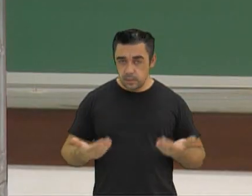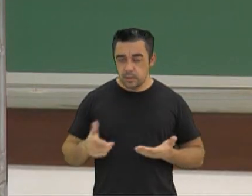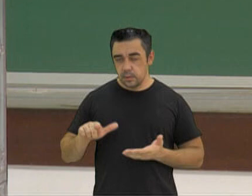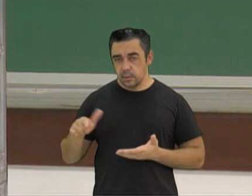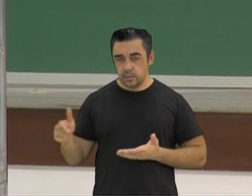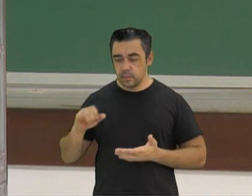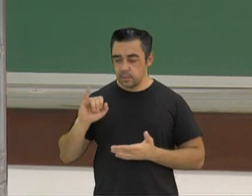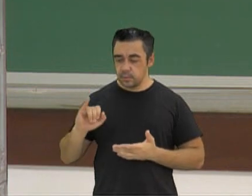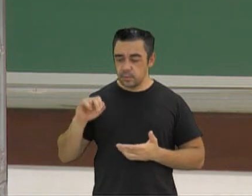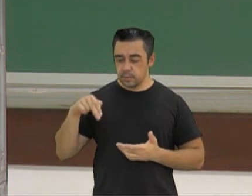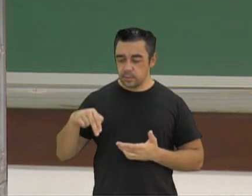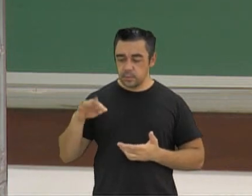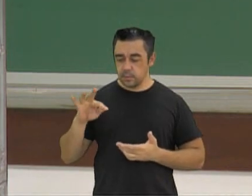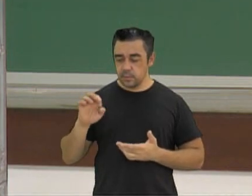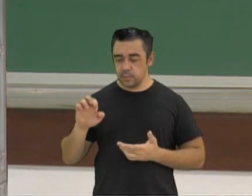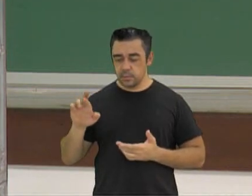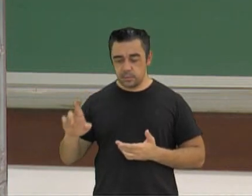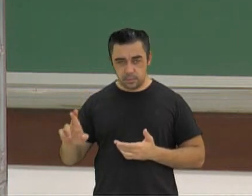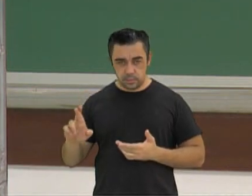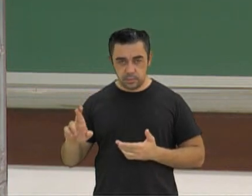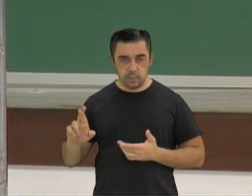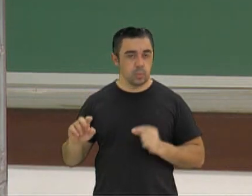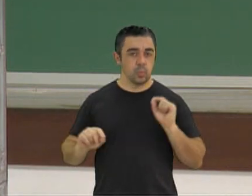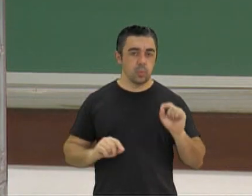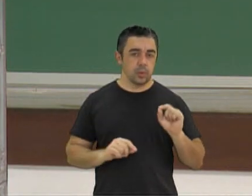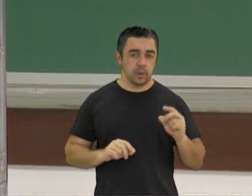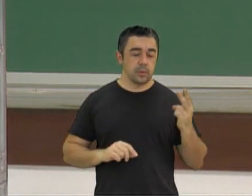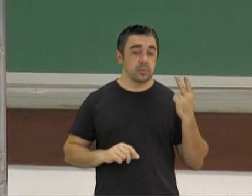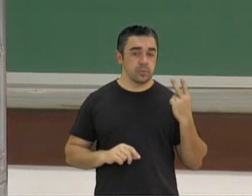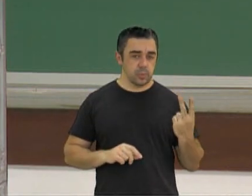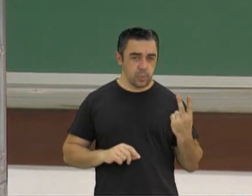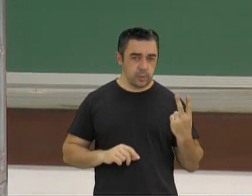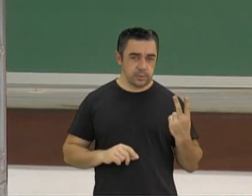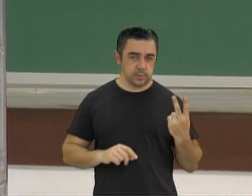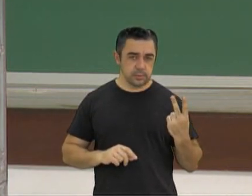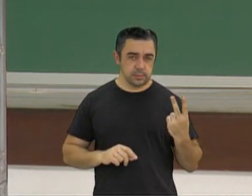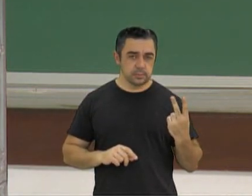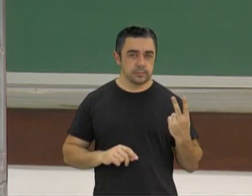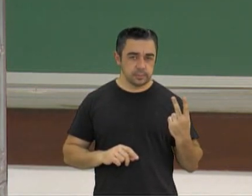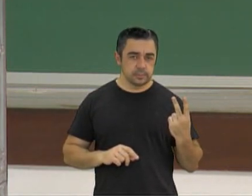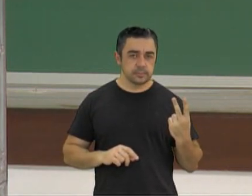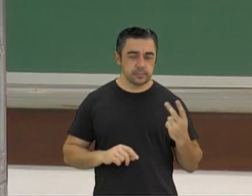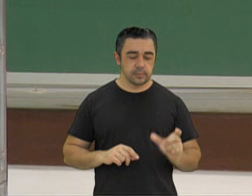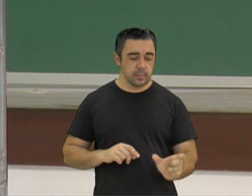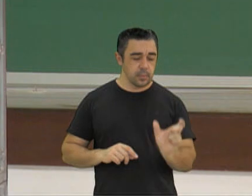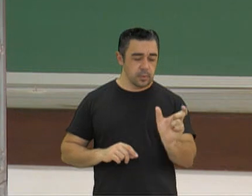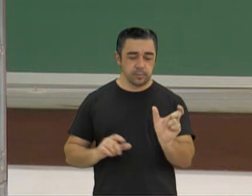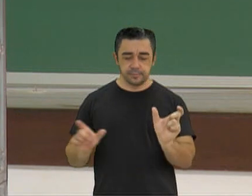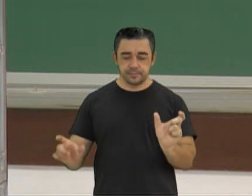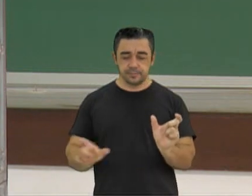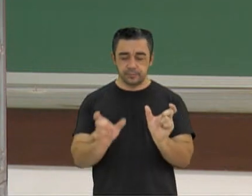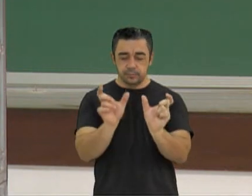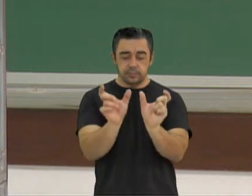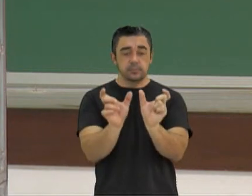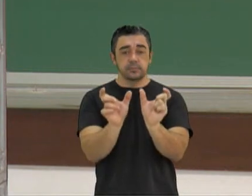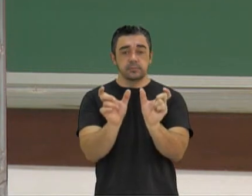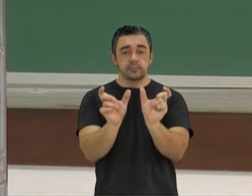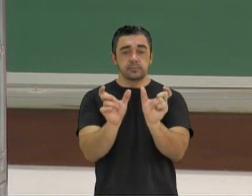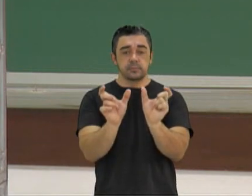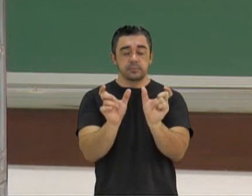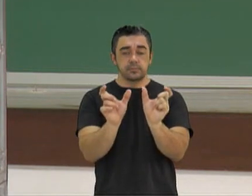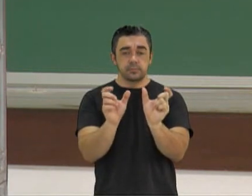a inter ocorre entre duas, beleza? A intermolecular, então, ocorre entre duas